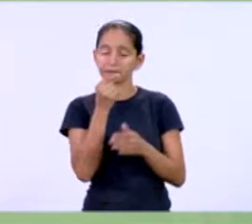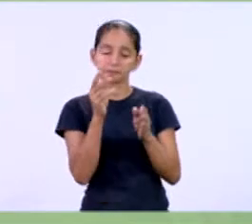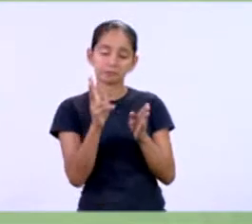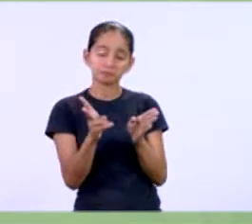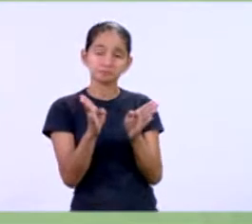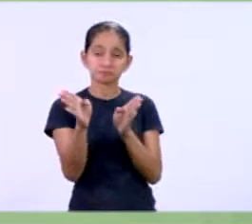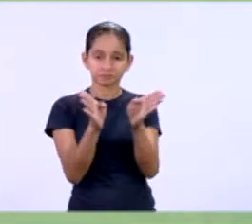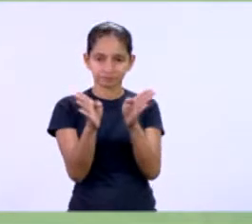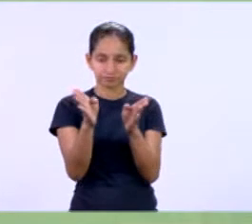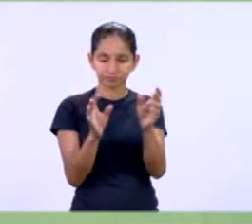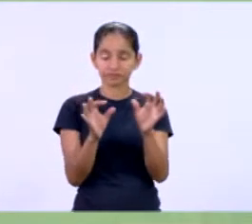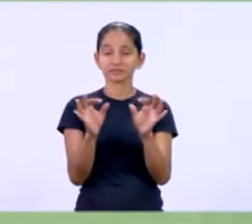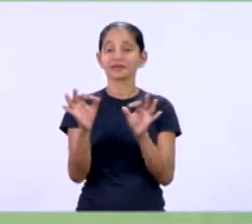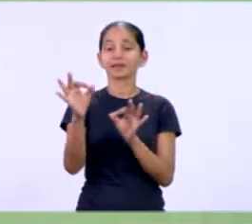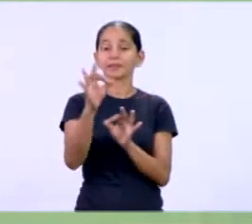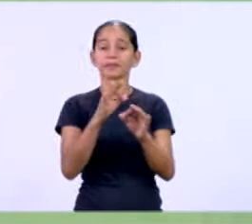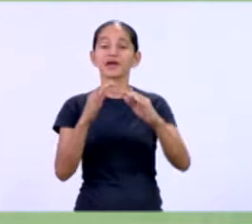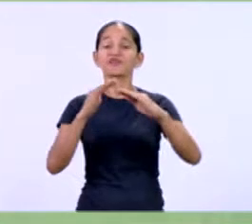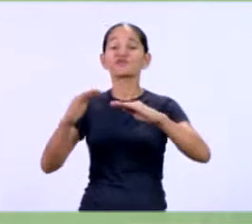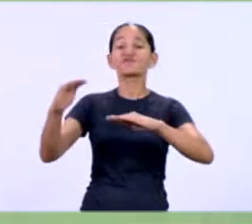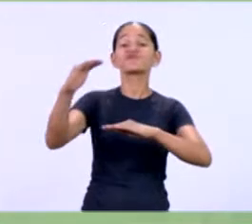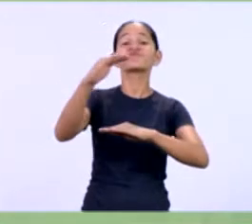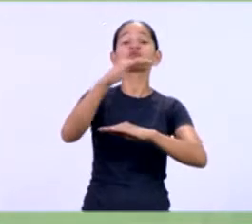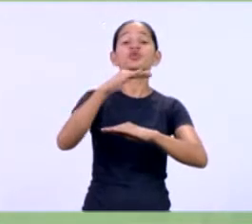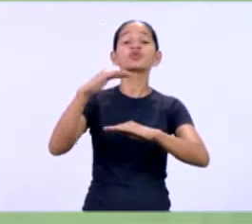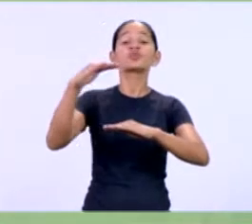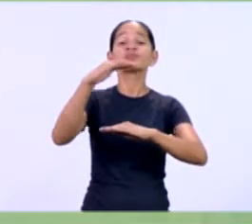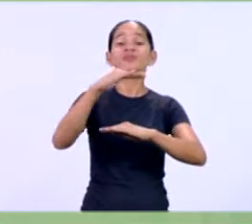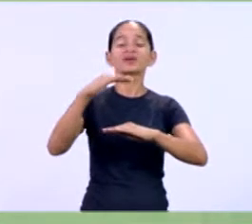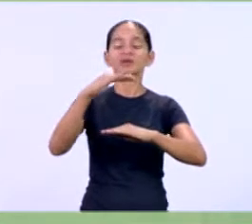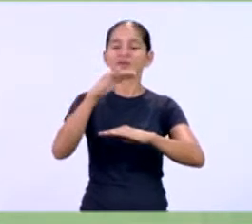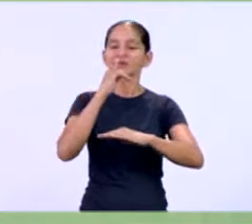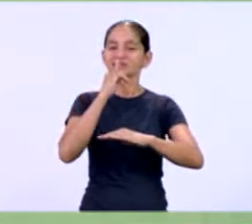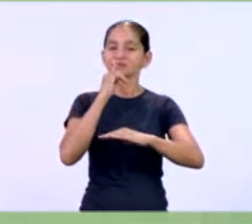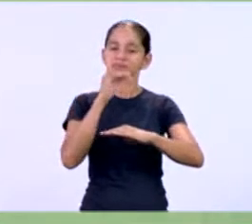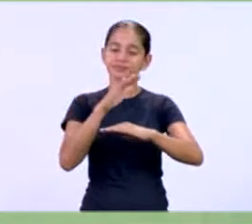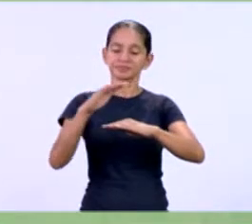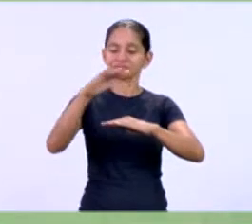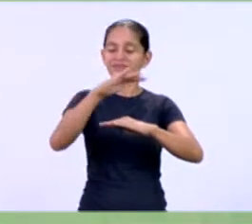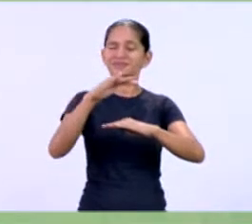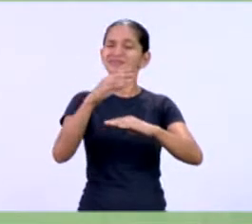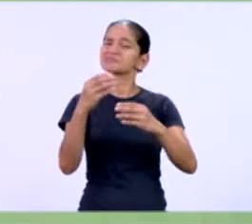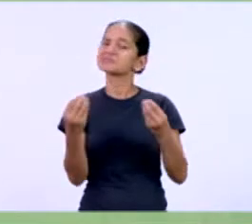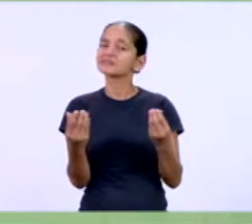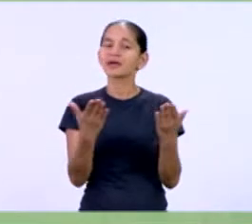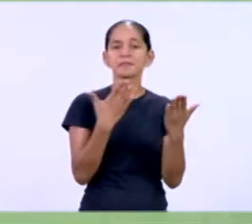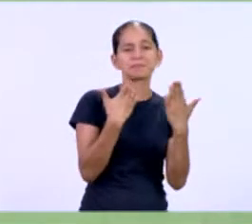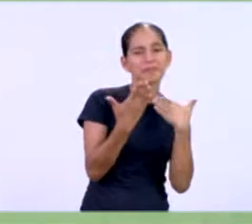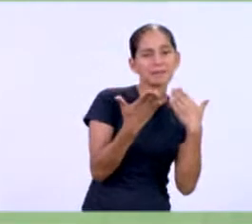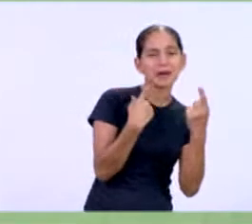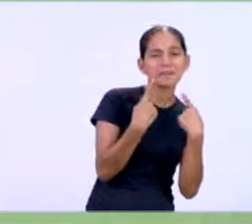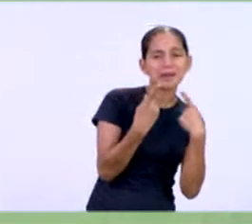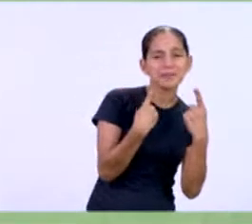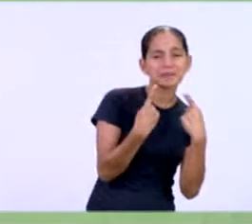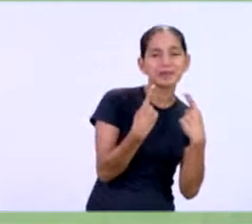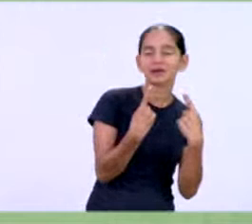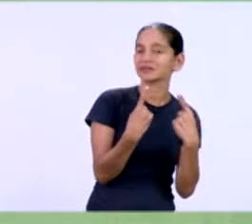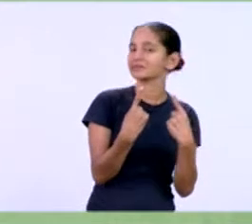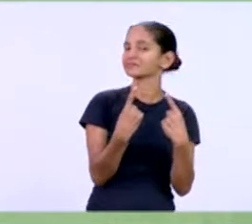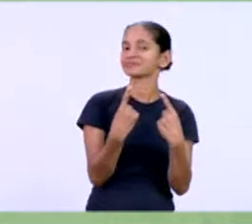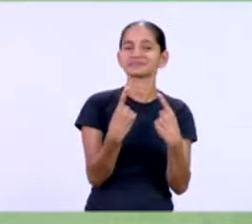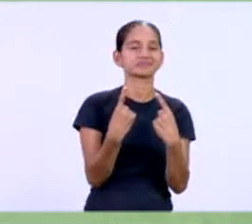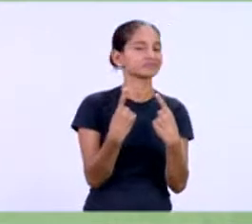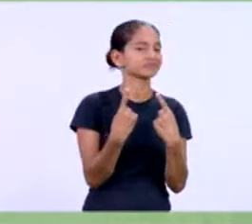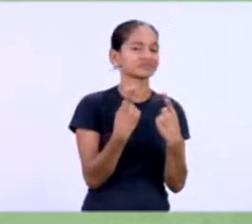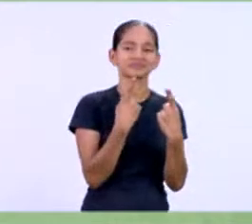uma coisa formal, tá? Não adianta você simplesmente bater um papo com o seu colega de trabalho, de repente você tem